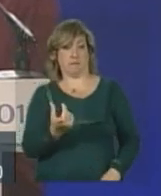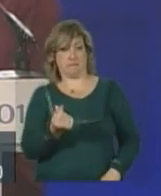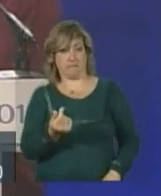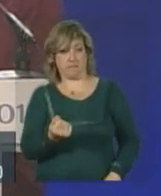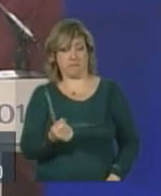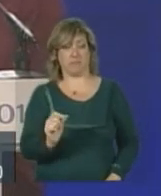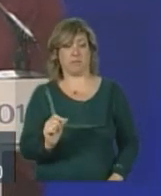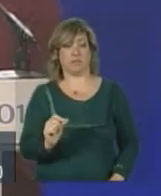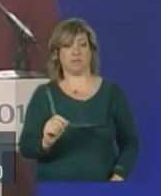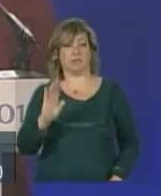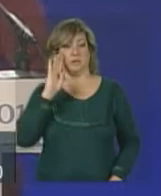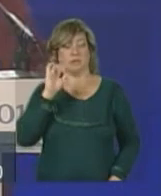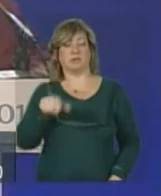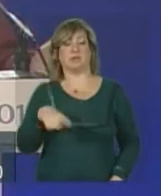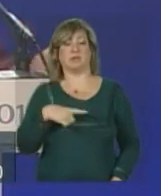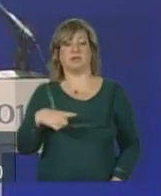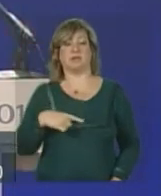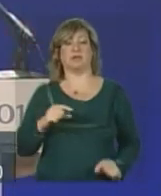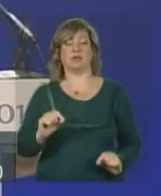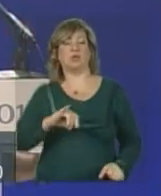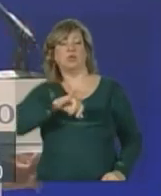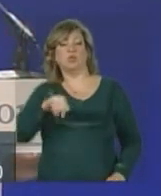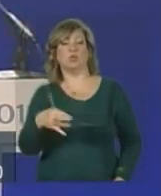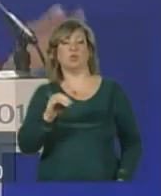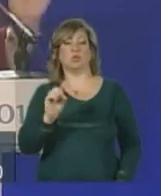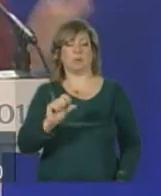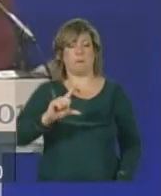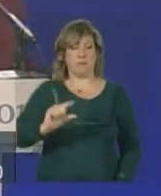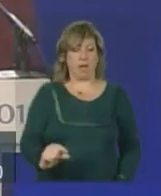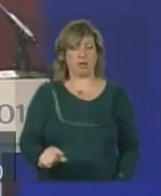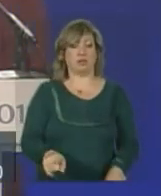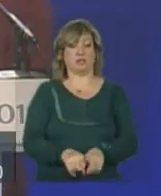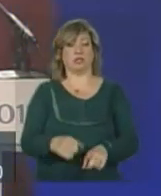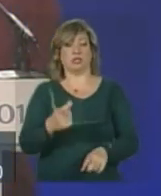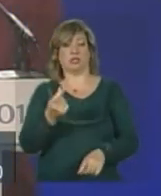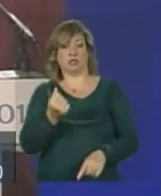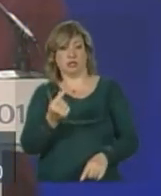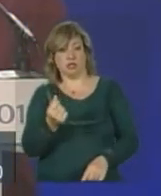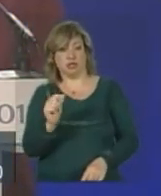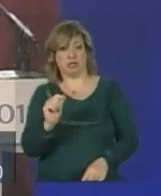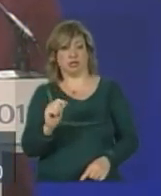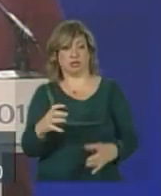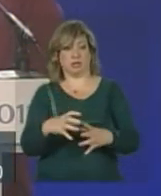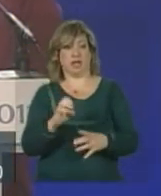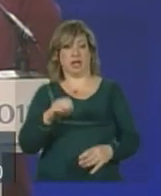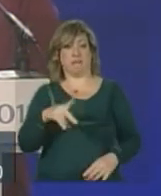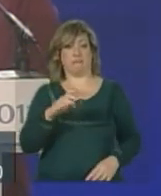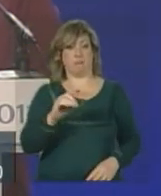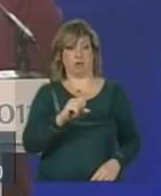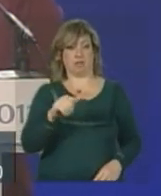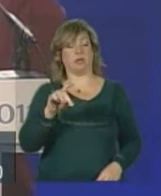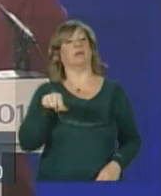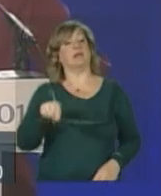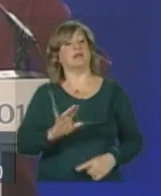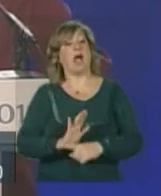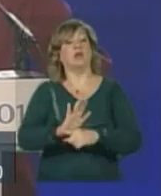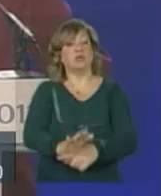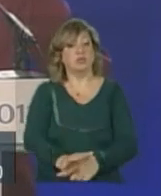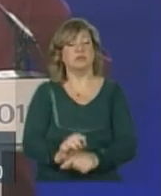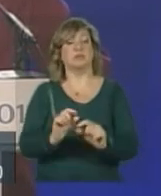monetárias expansionistas, com juros baixos e dinheiro empoçado, é um grande incentivo para